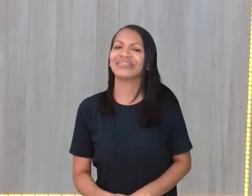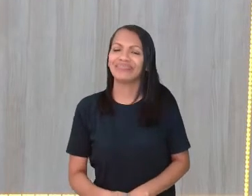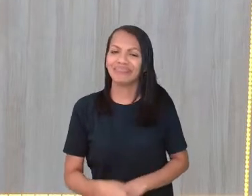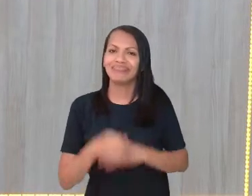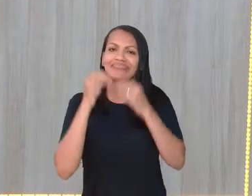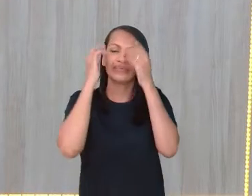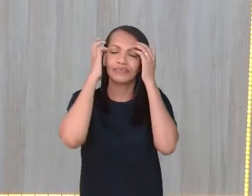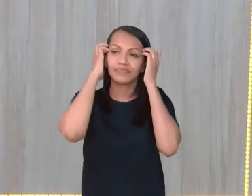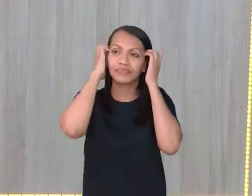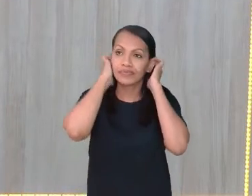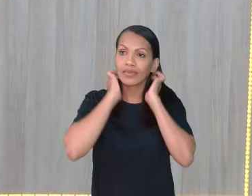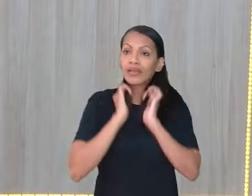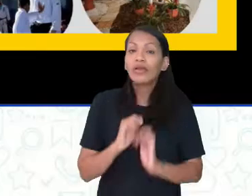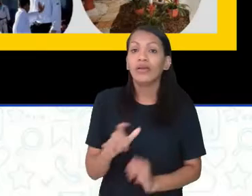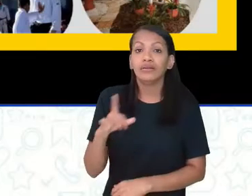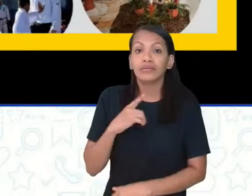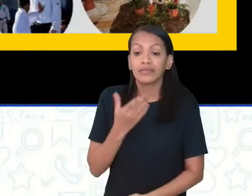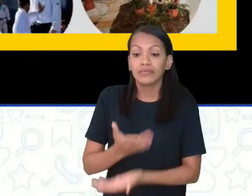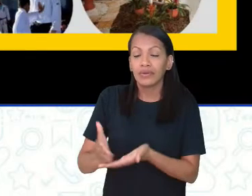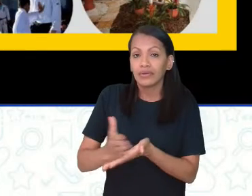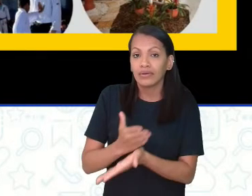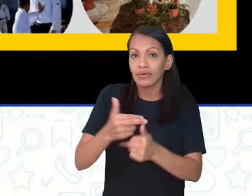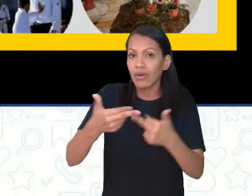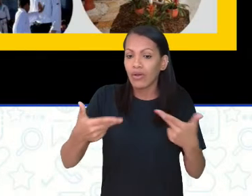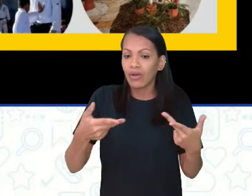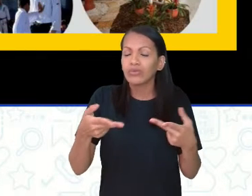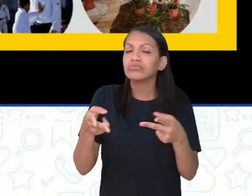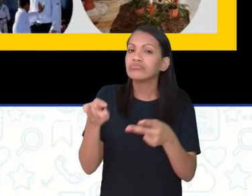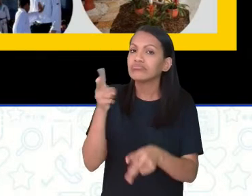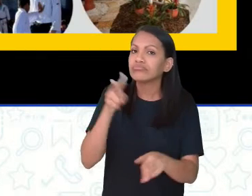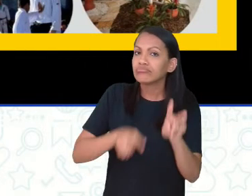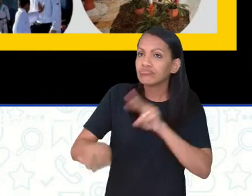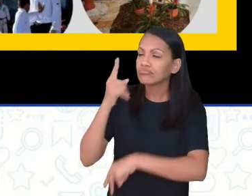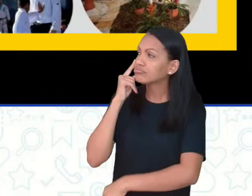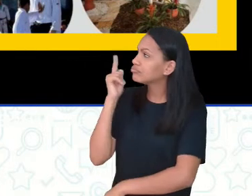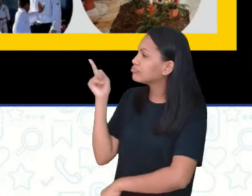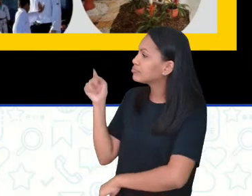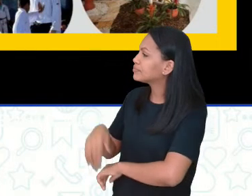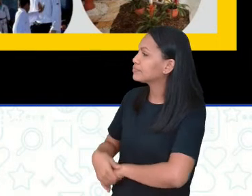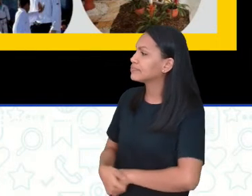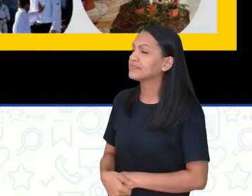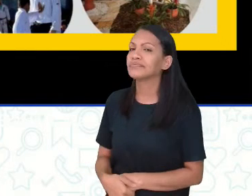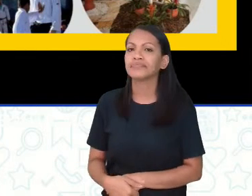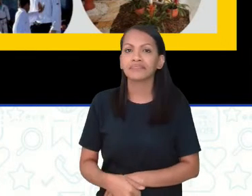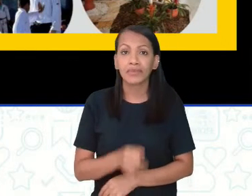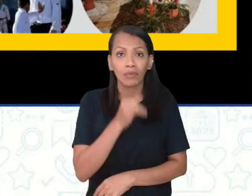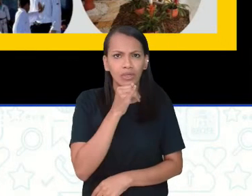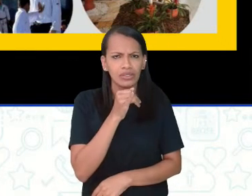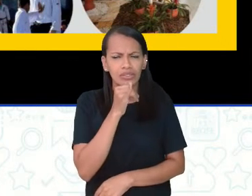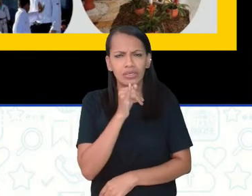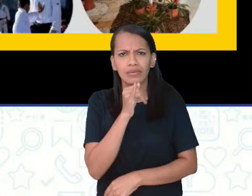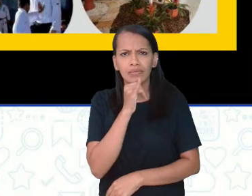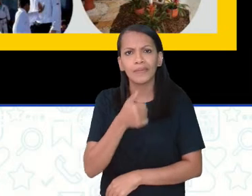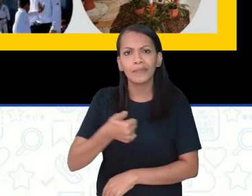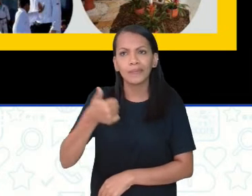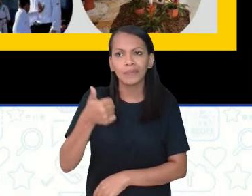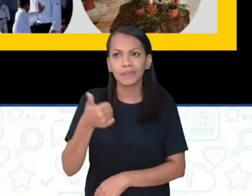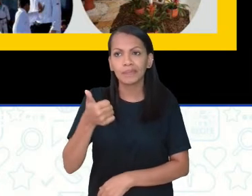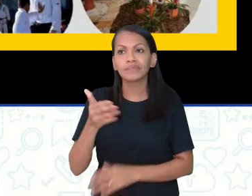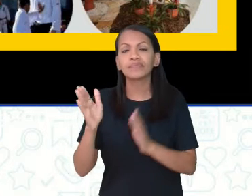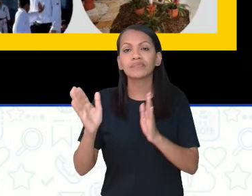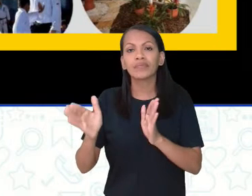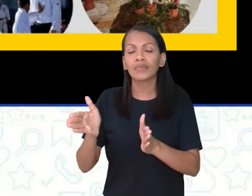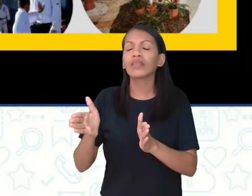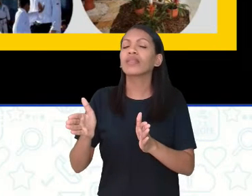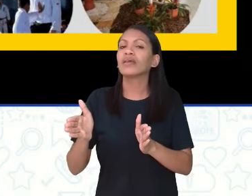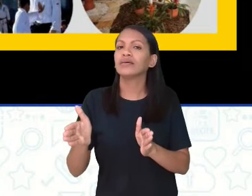Então, temos aí algumas coisas a serem observadas. Por exemplo, temos aí no primeiro ponto a